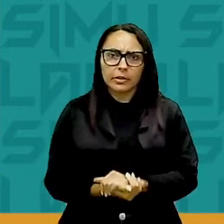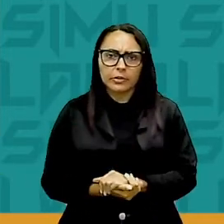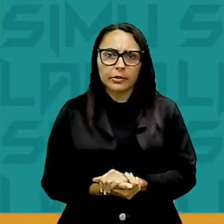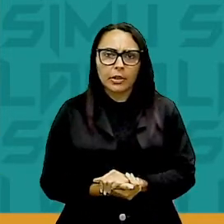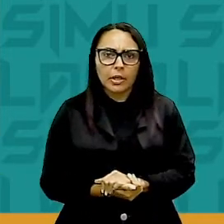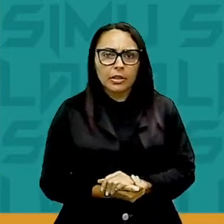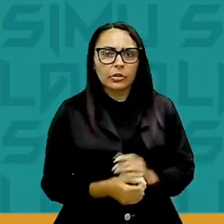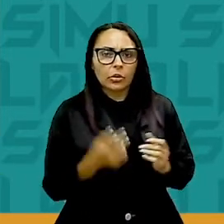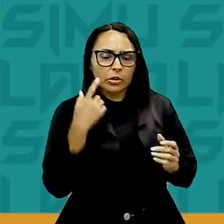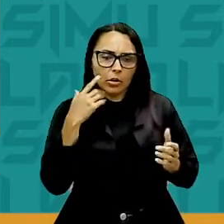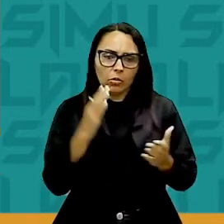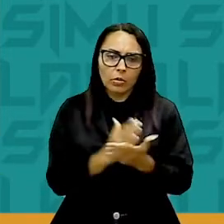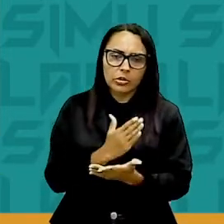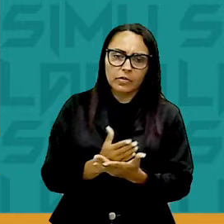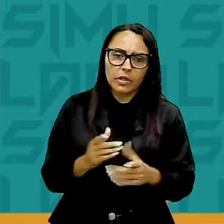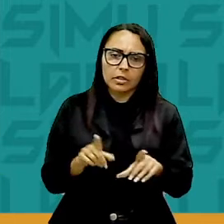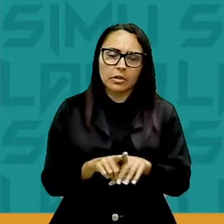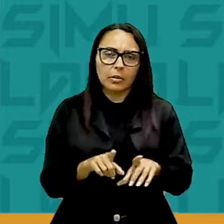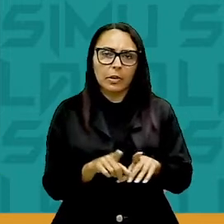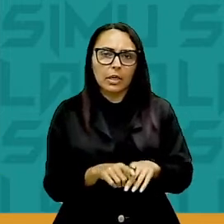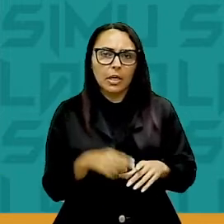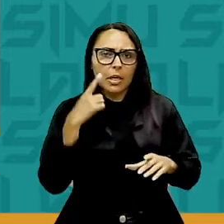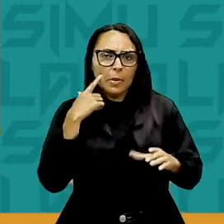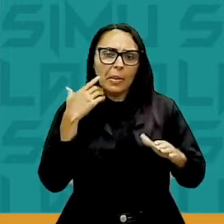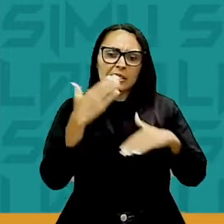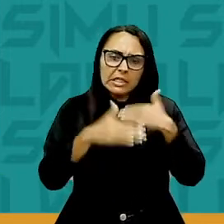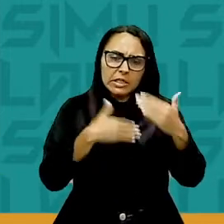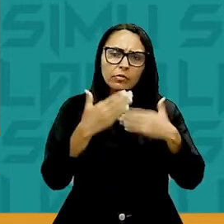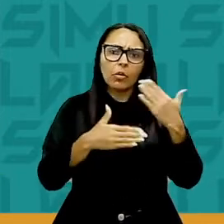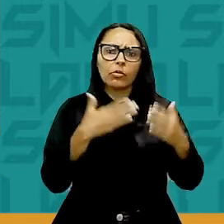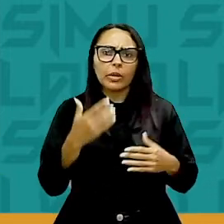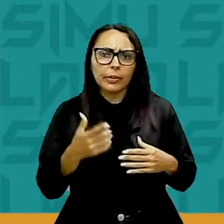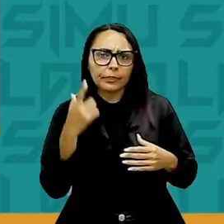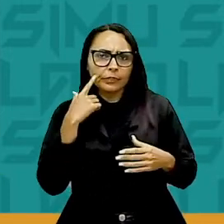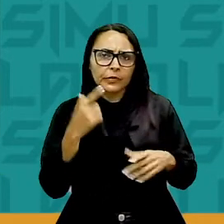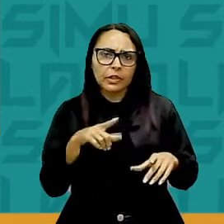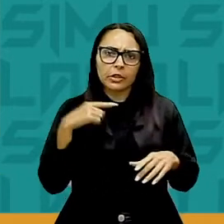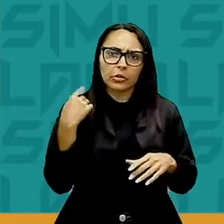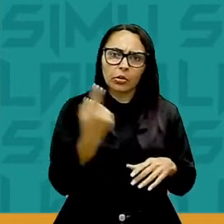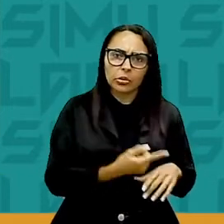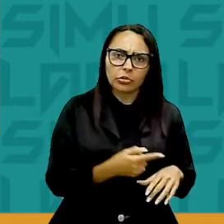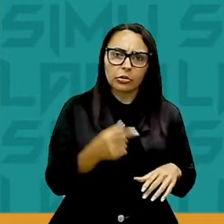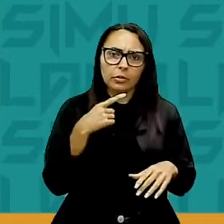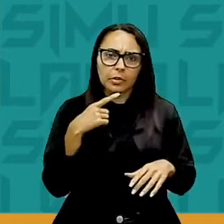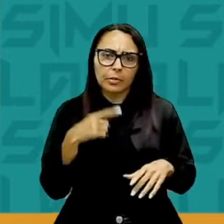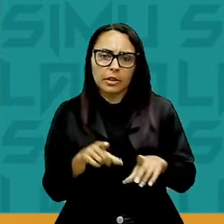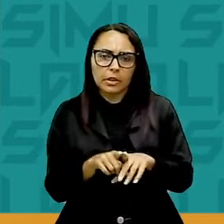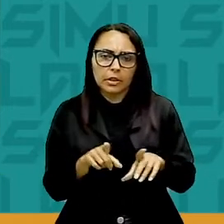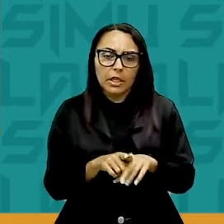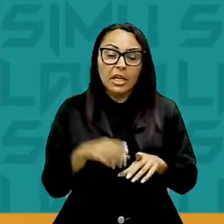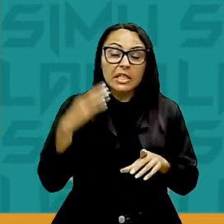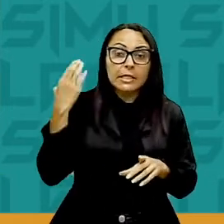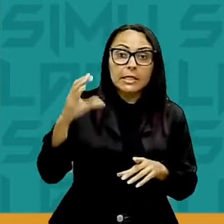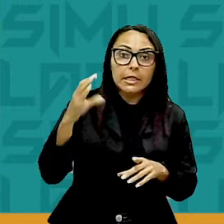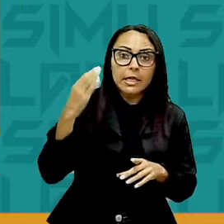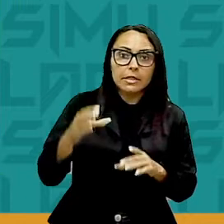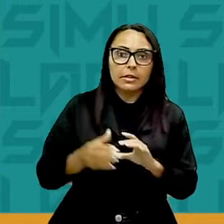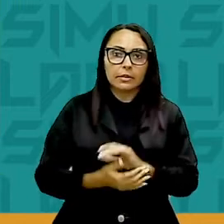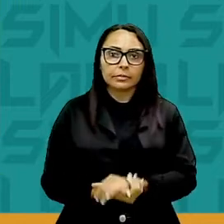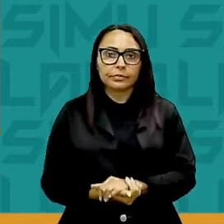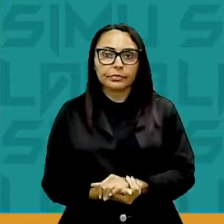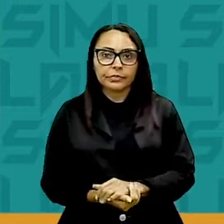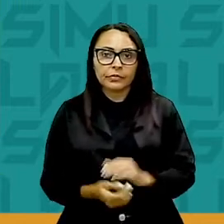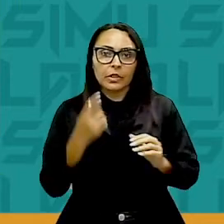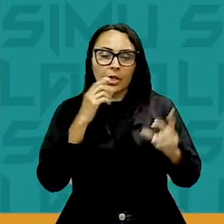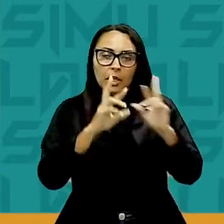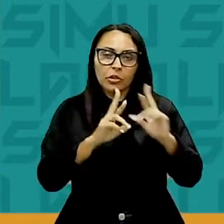torna muitas vezes essencial para se desenvolver aquilo que nós vamos chamar também de ciência. Por isso, a